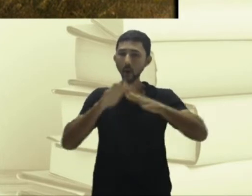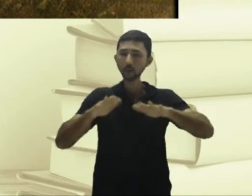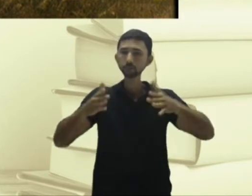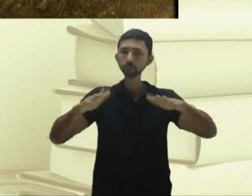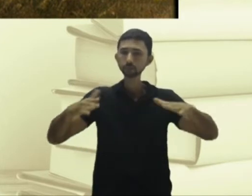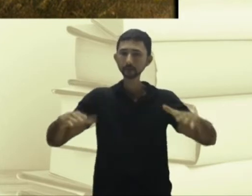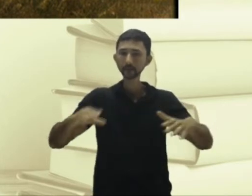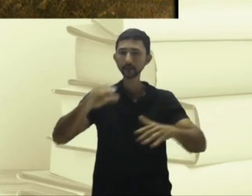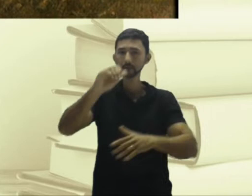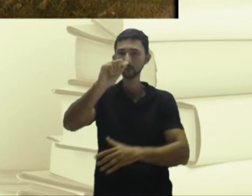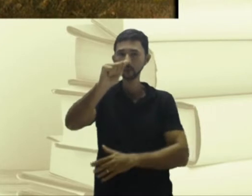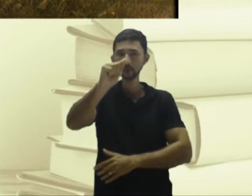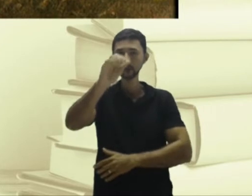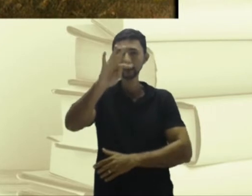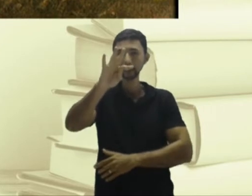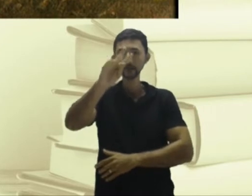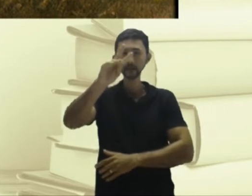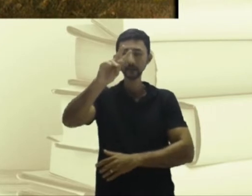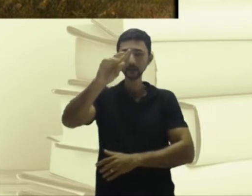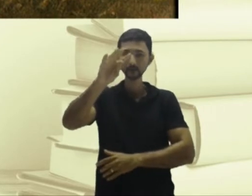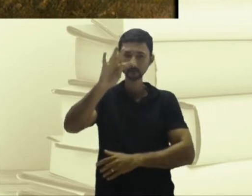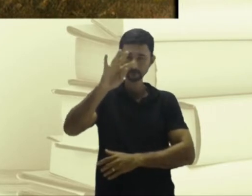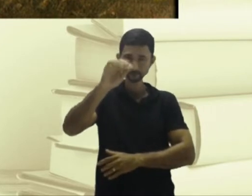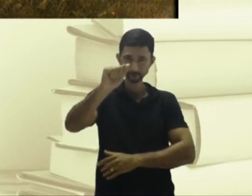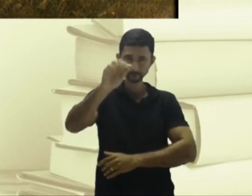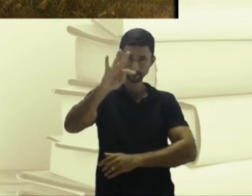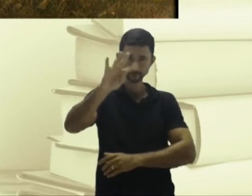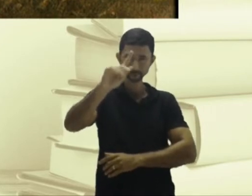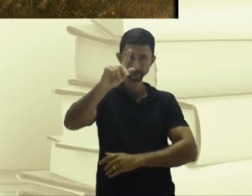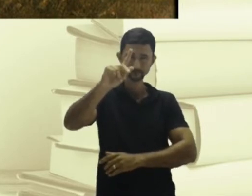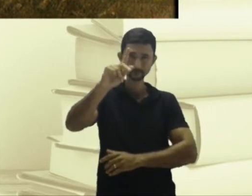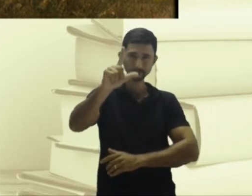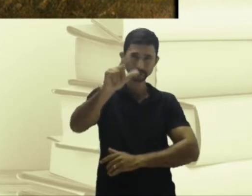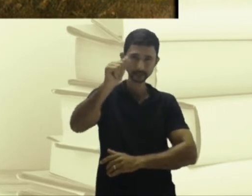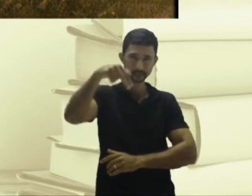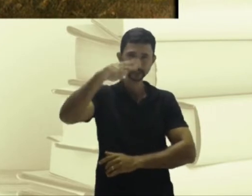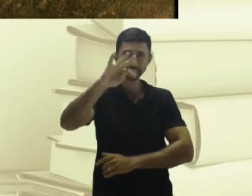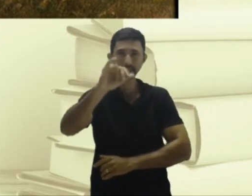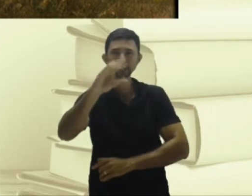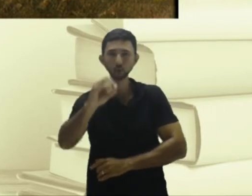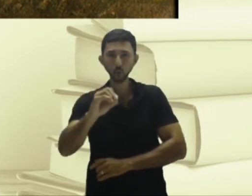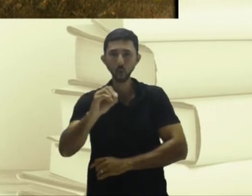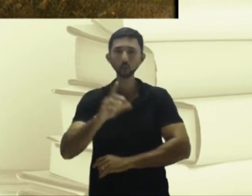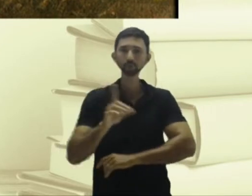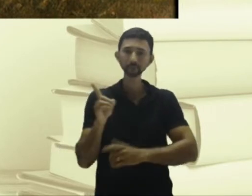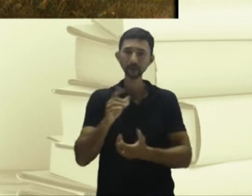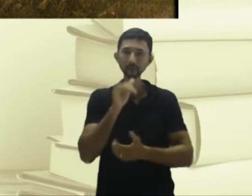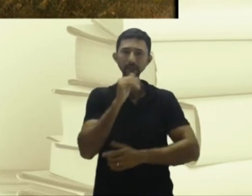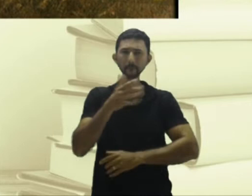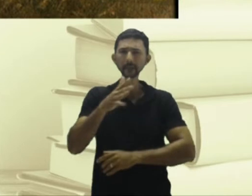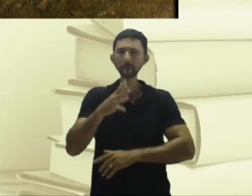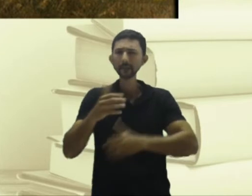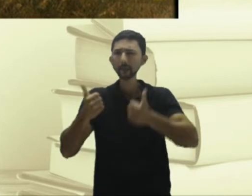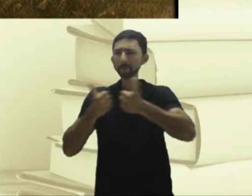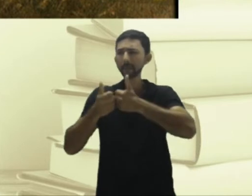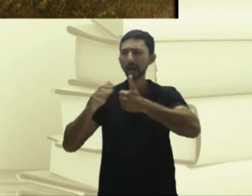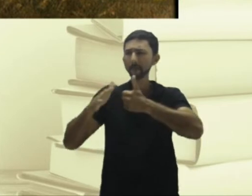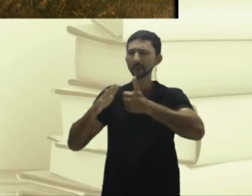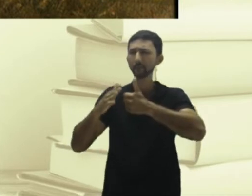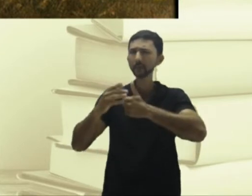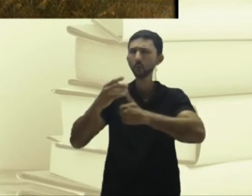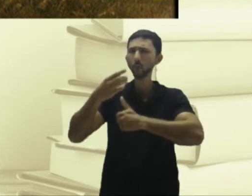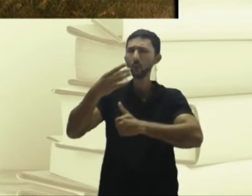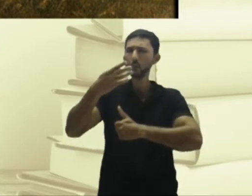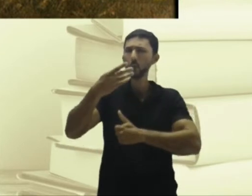América da África. E temos um cálculo de aproximadamente 4 milhões de